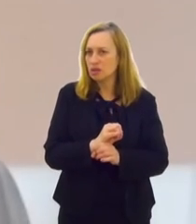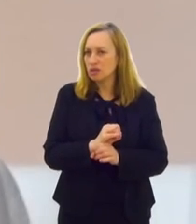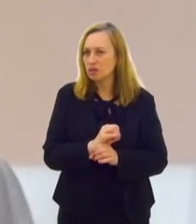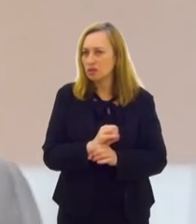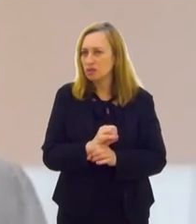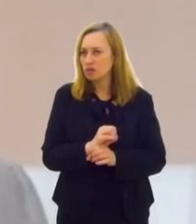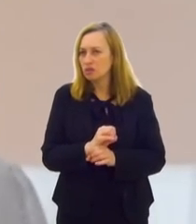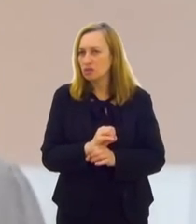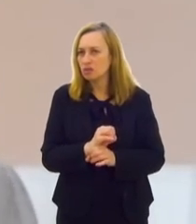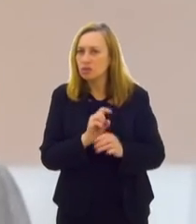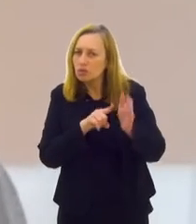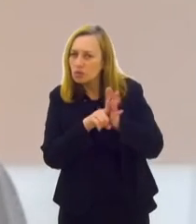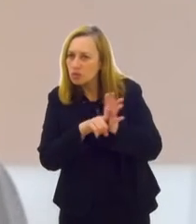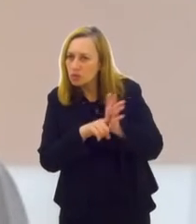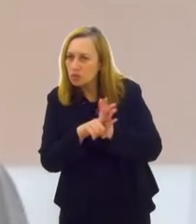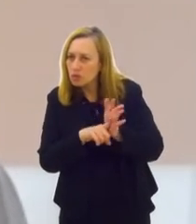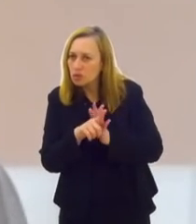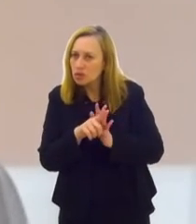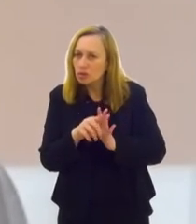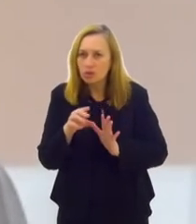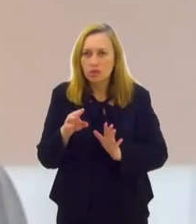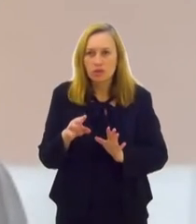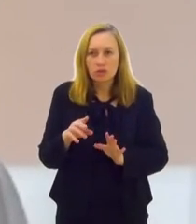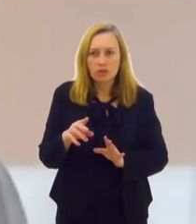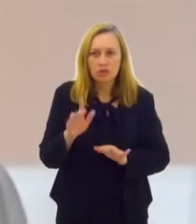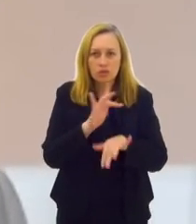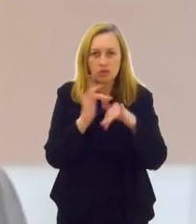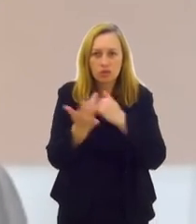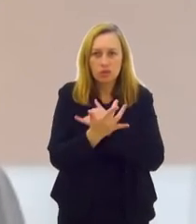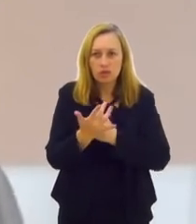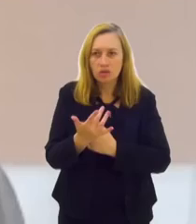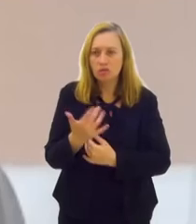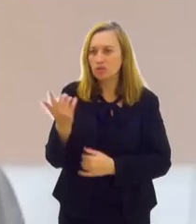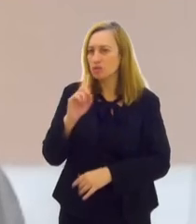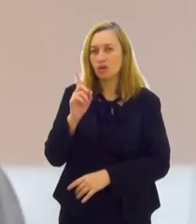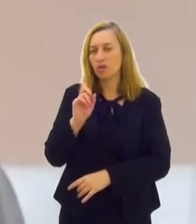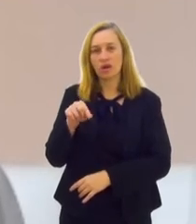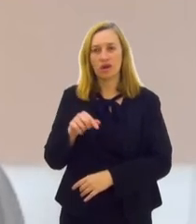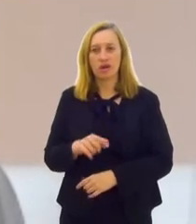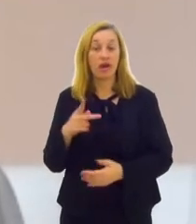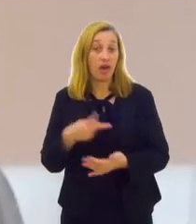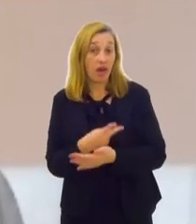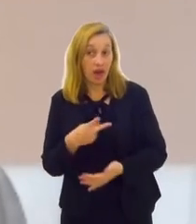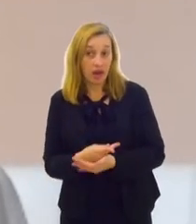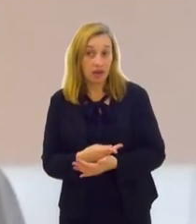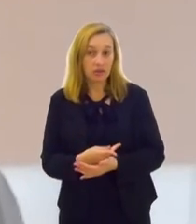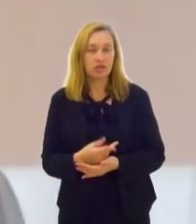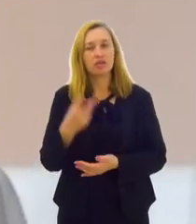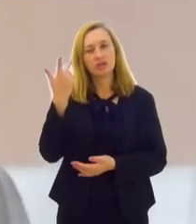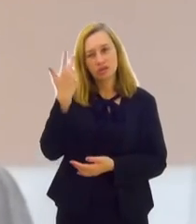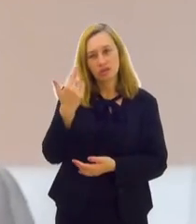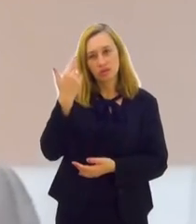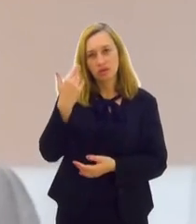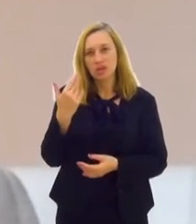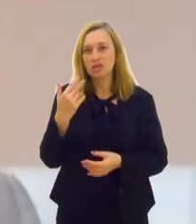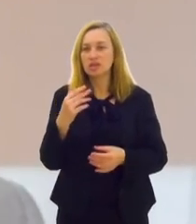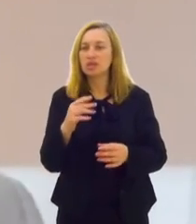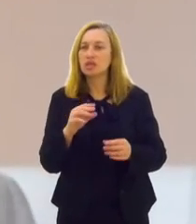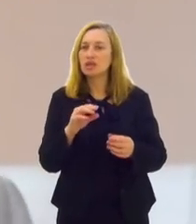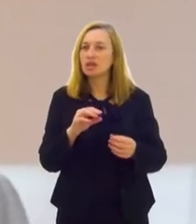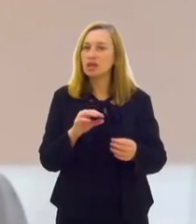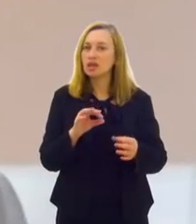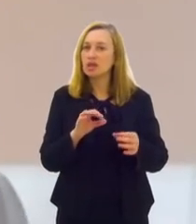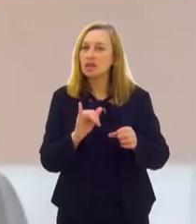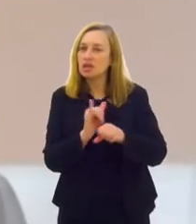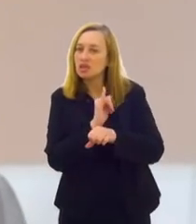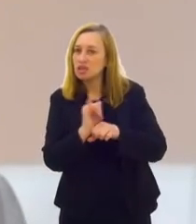aí, quando consultamos a página do candidato, ele não publicou aquilo. Né? É muito comum esse tipo de